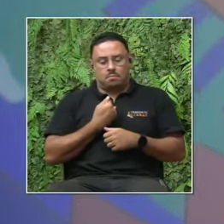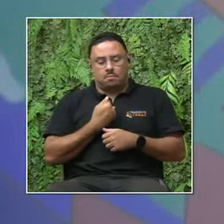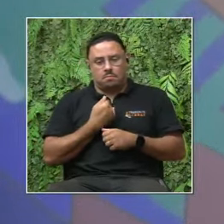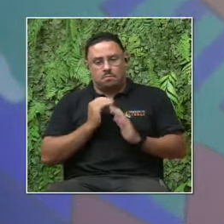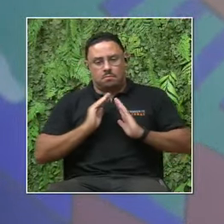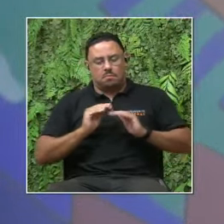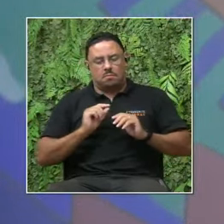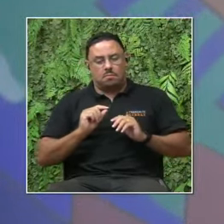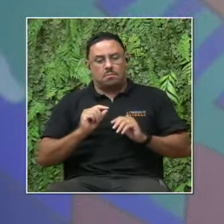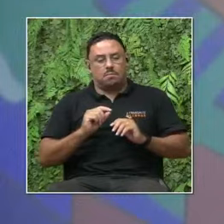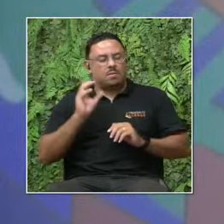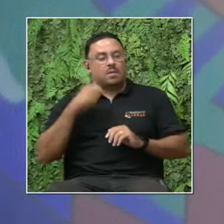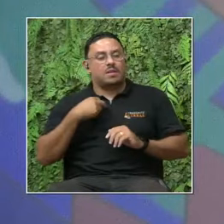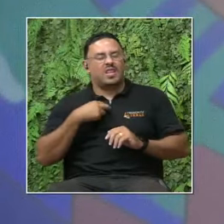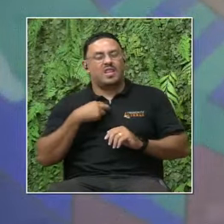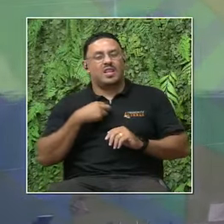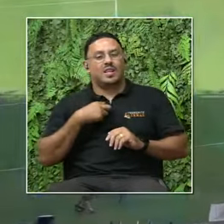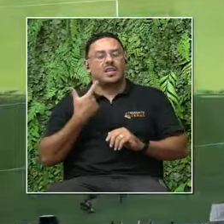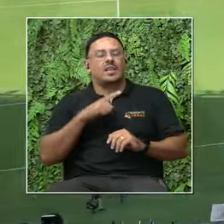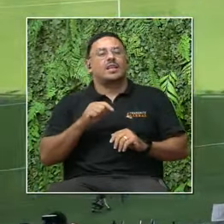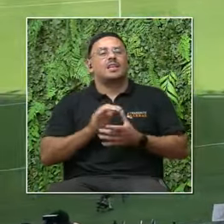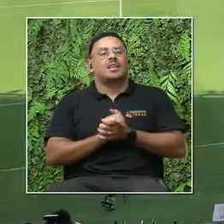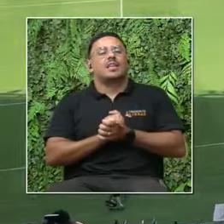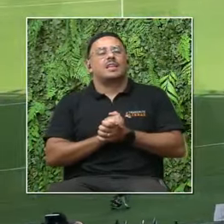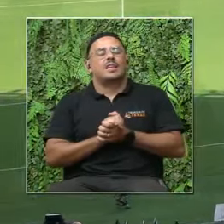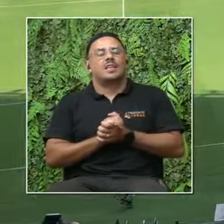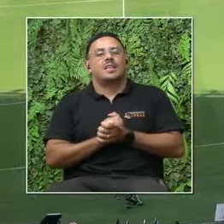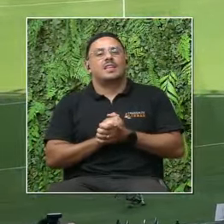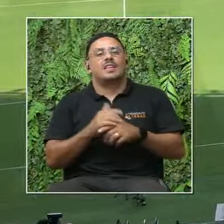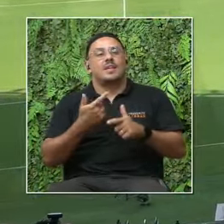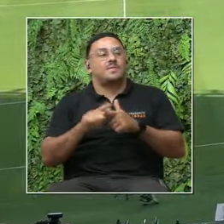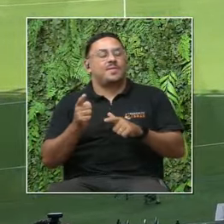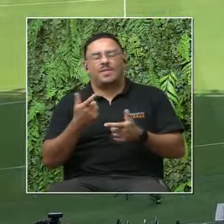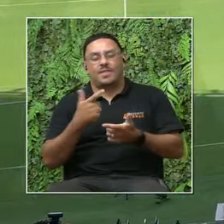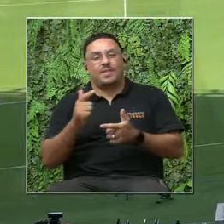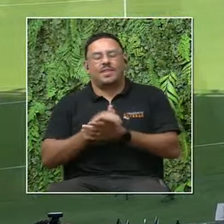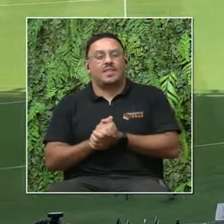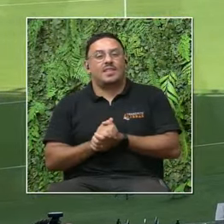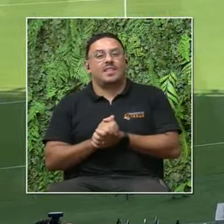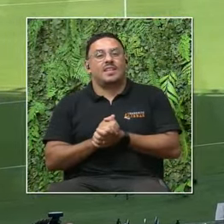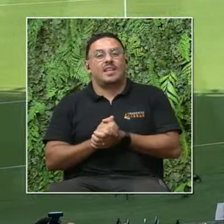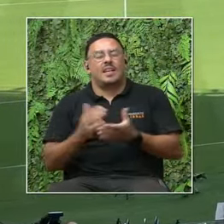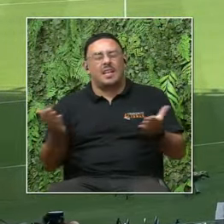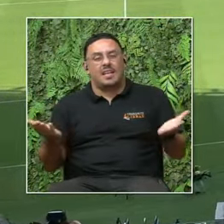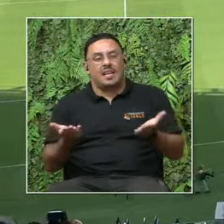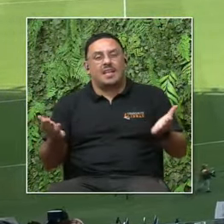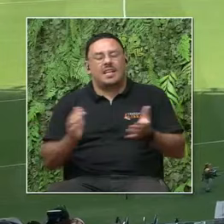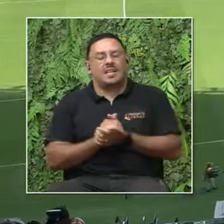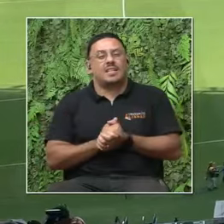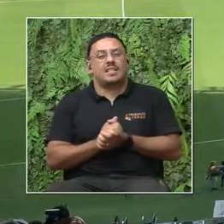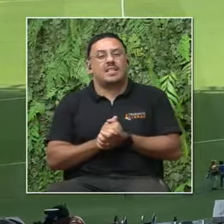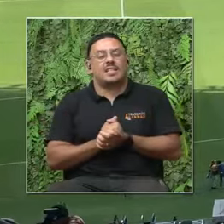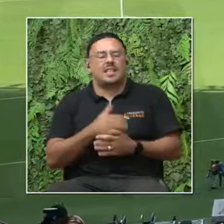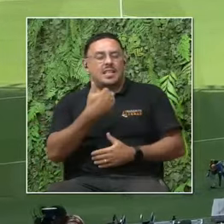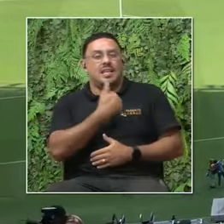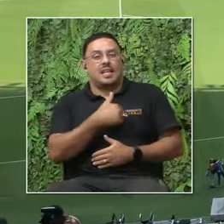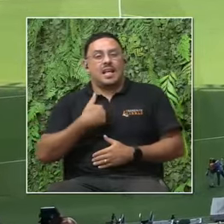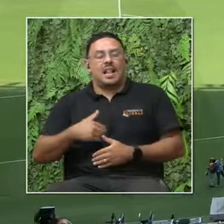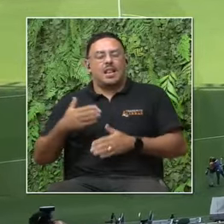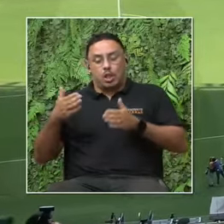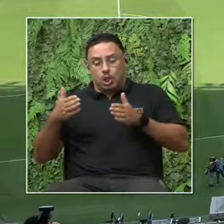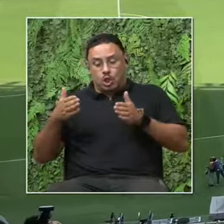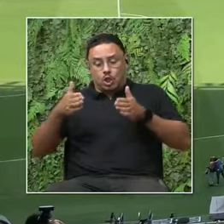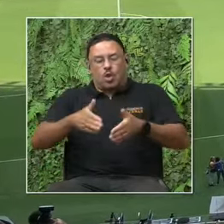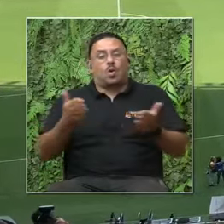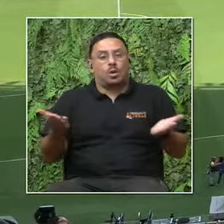ah ouviu espero que você não não esteja com delay hoje também pelo amor de Deus viu só falta isso agora mas o Atlético já tá aqui